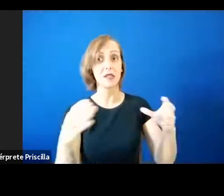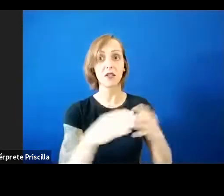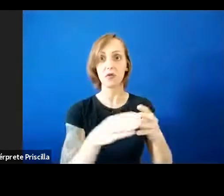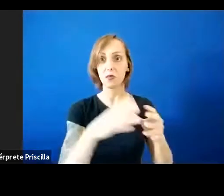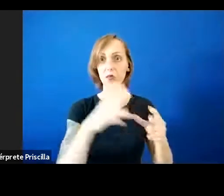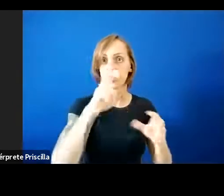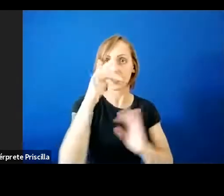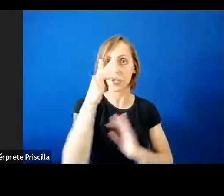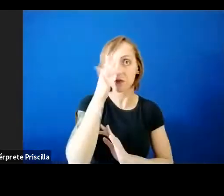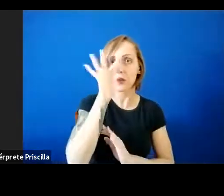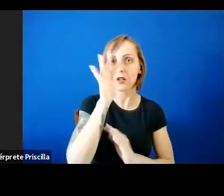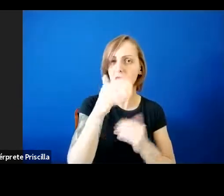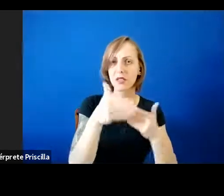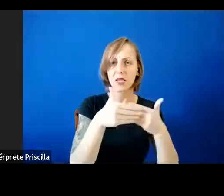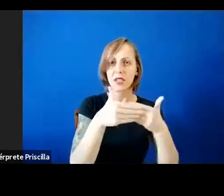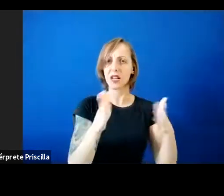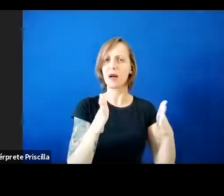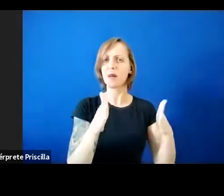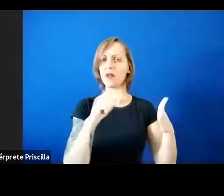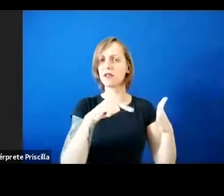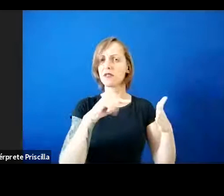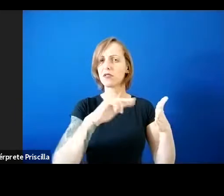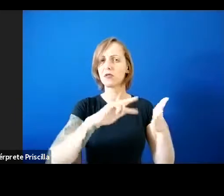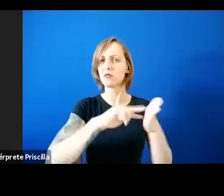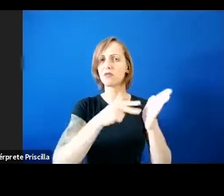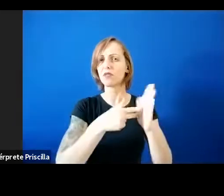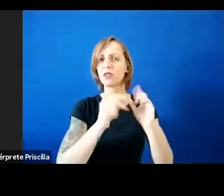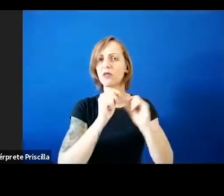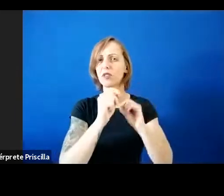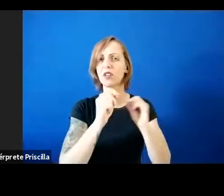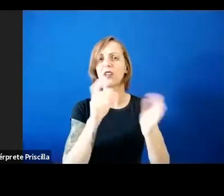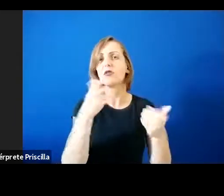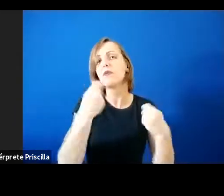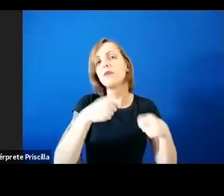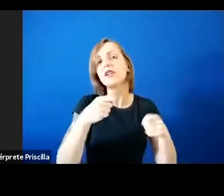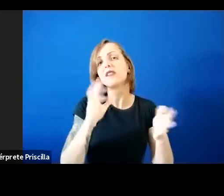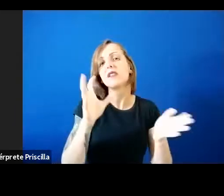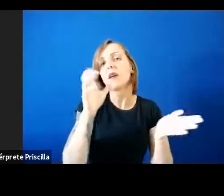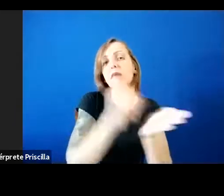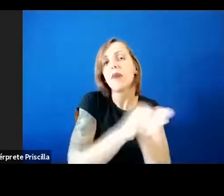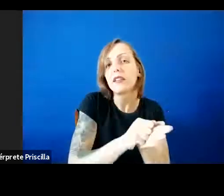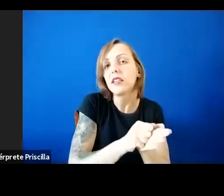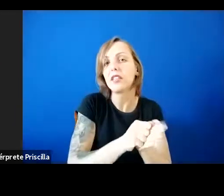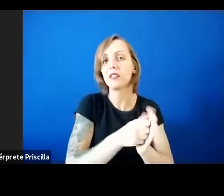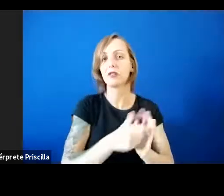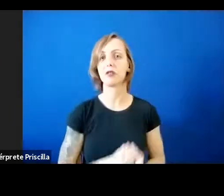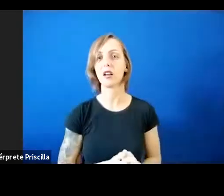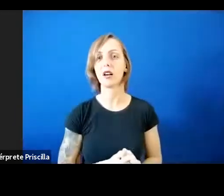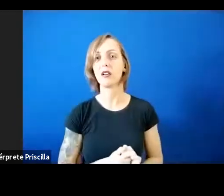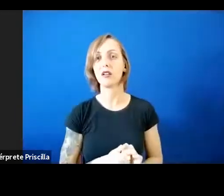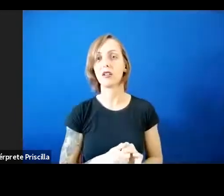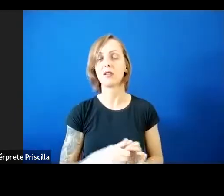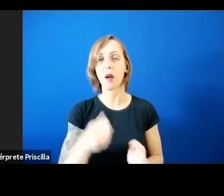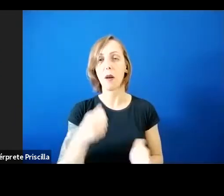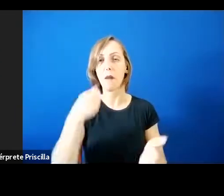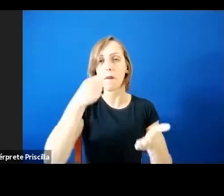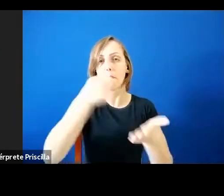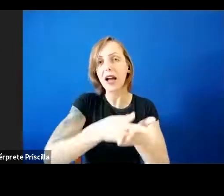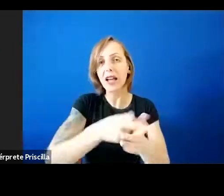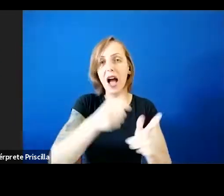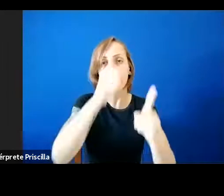sentido de não ter matrícula, não ter controle de frequência, pagamento de mensalidade. Simplesmente as